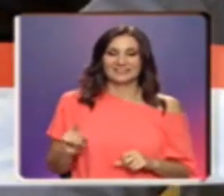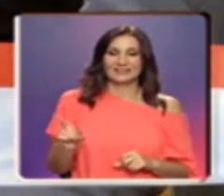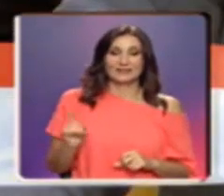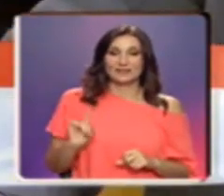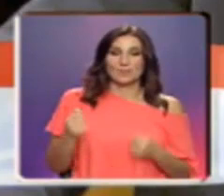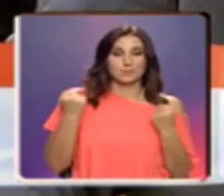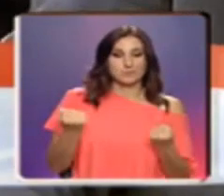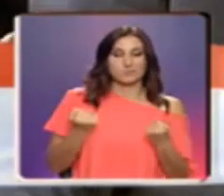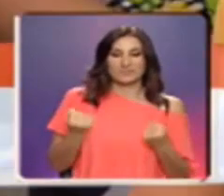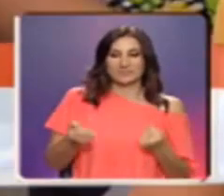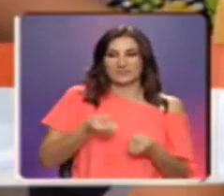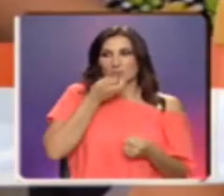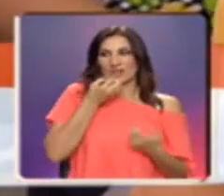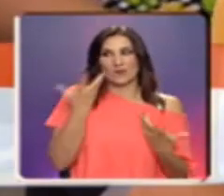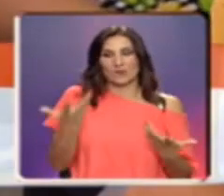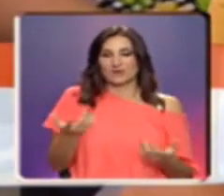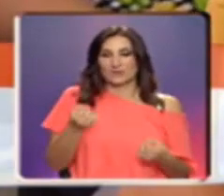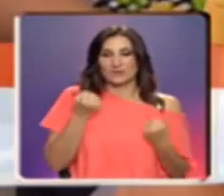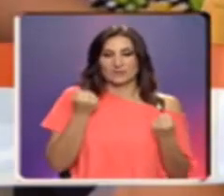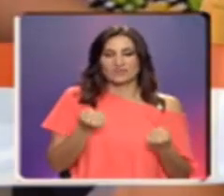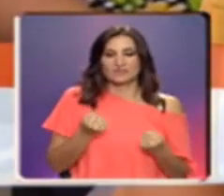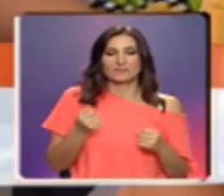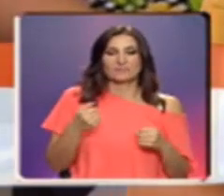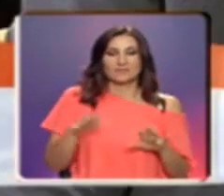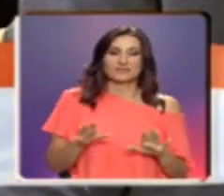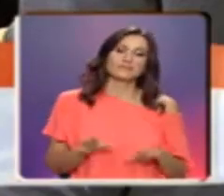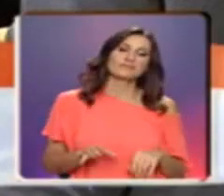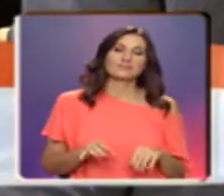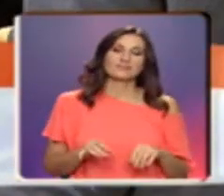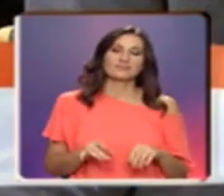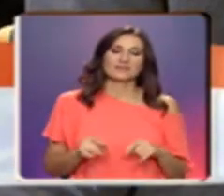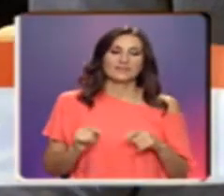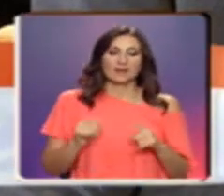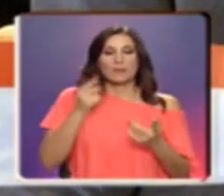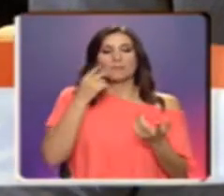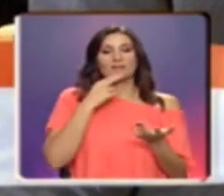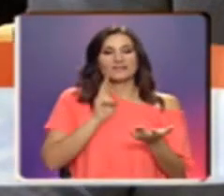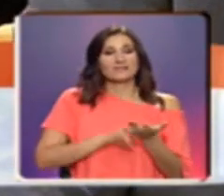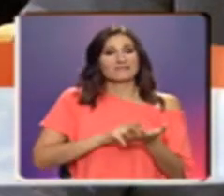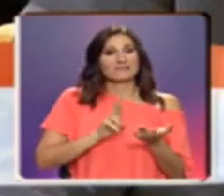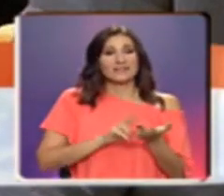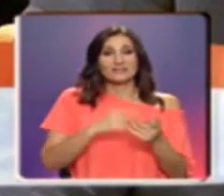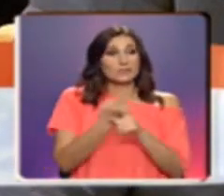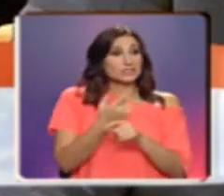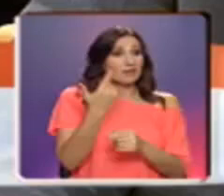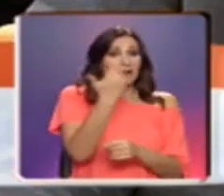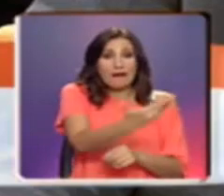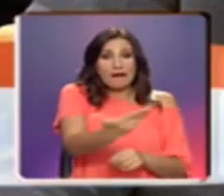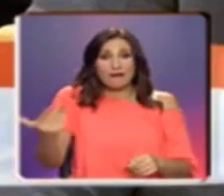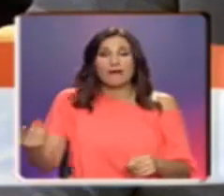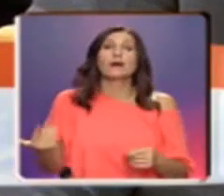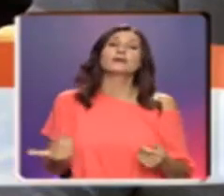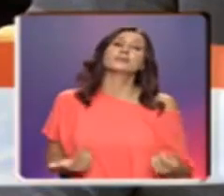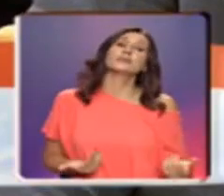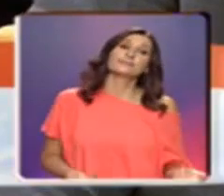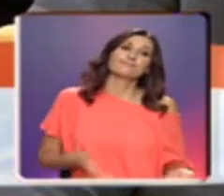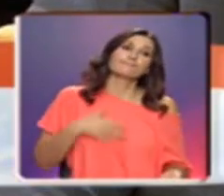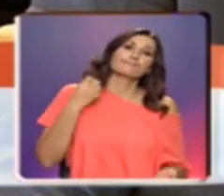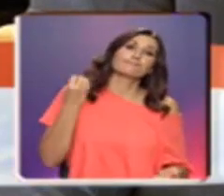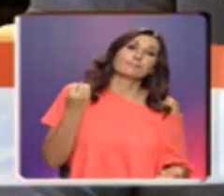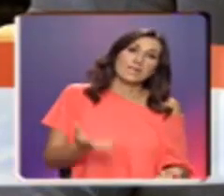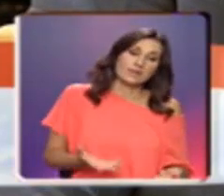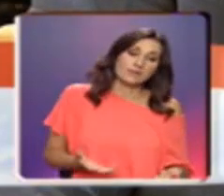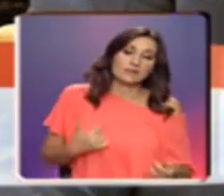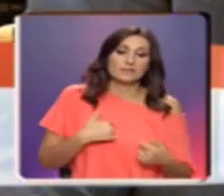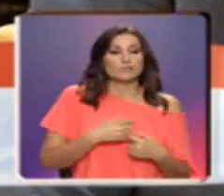Não consegue não agora. Não consigo neste momento, sinceramente. Então... Mas explicar, isto é uma realidade factual. É uma pena que... E